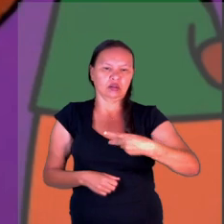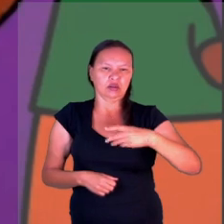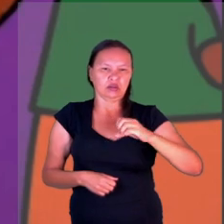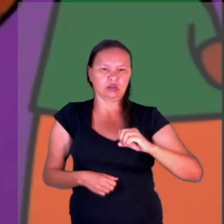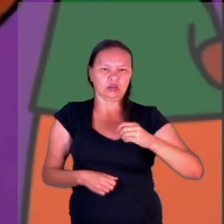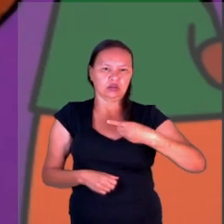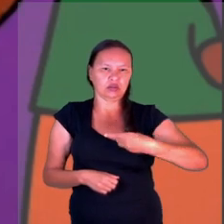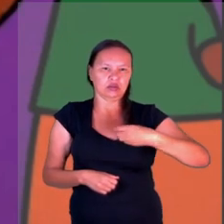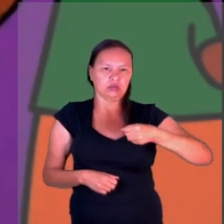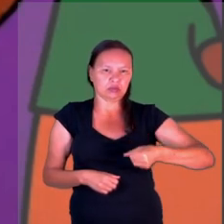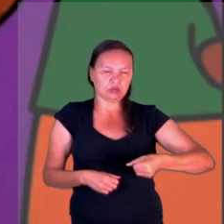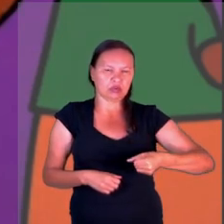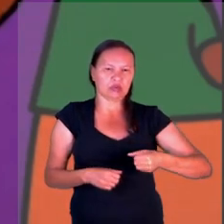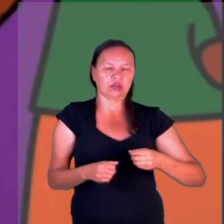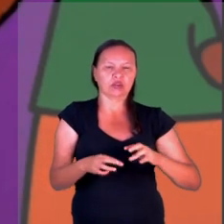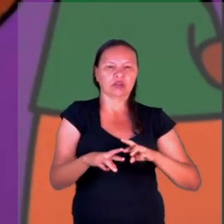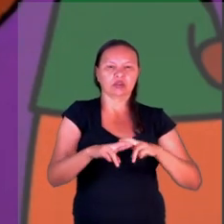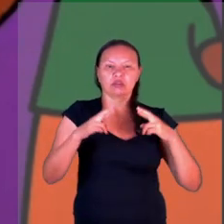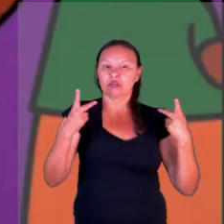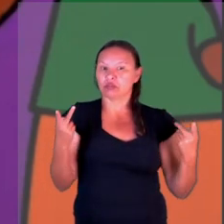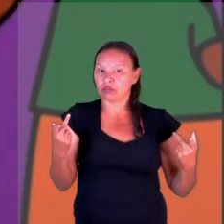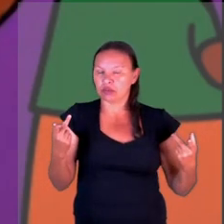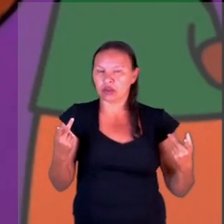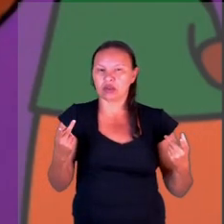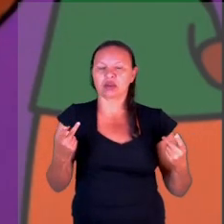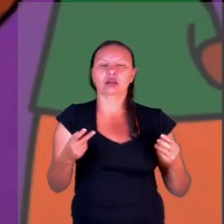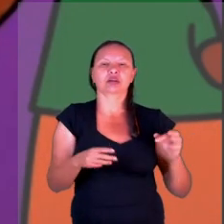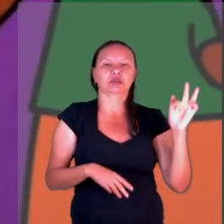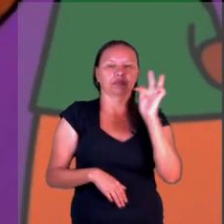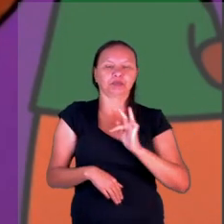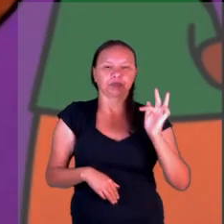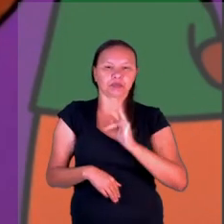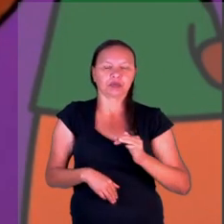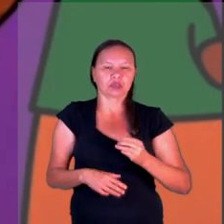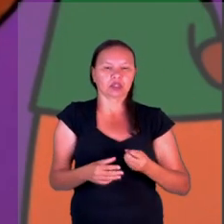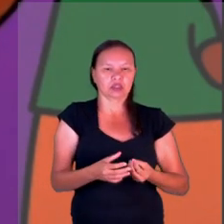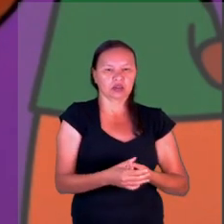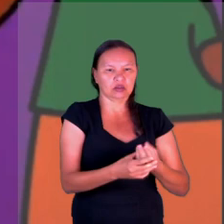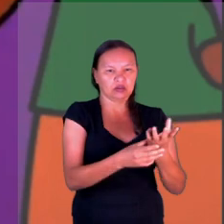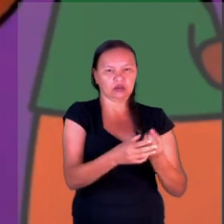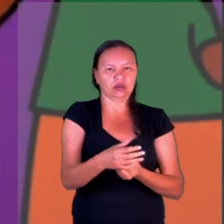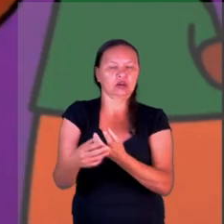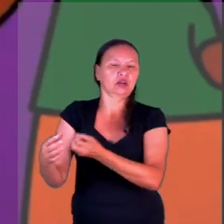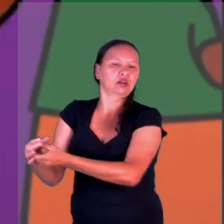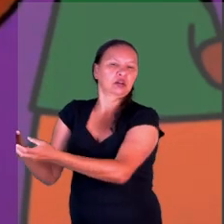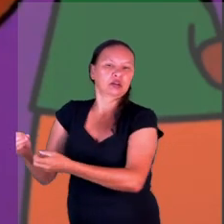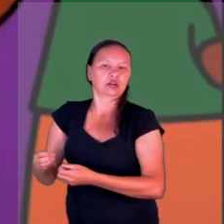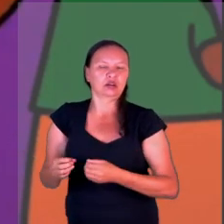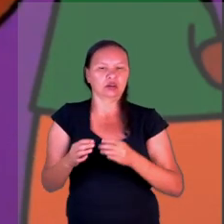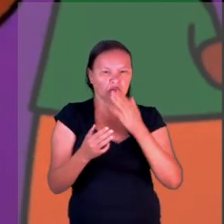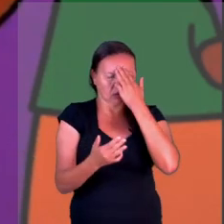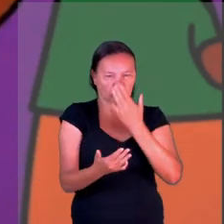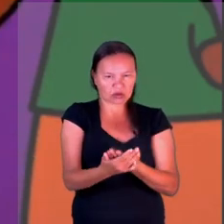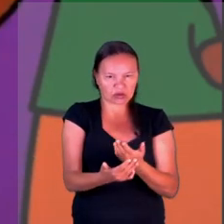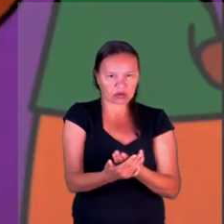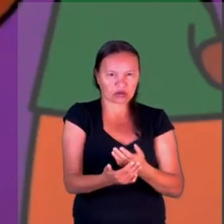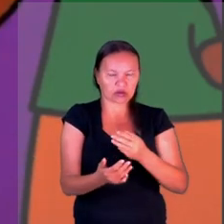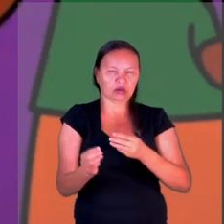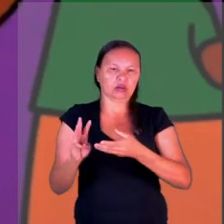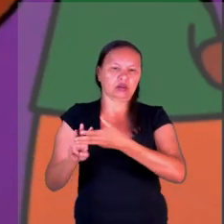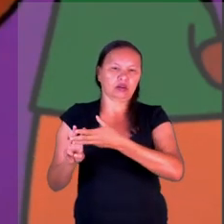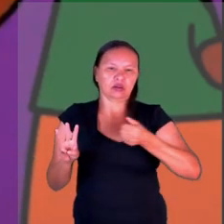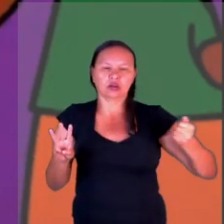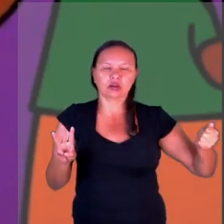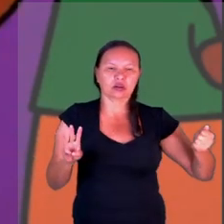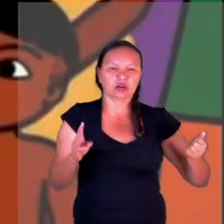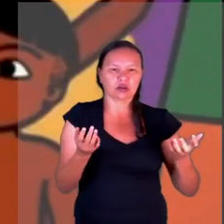vários municípios têm realizado chamadas públicas e entrega de alimentos das próprias comunidades em escolas indígenas